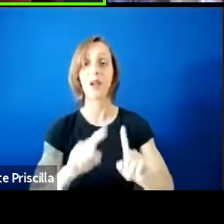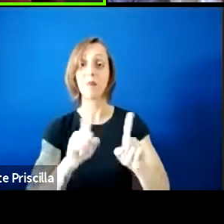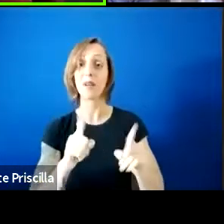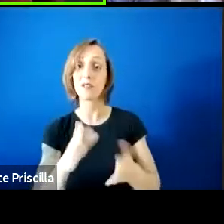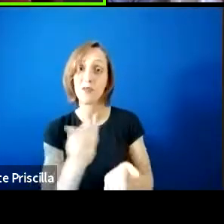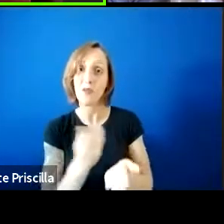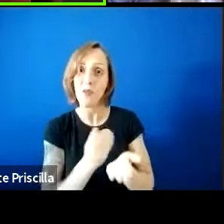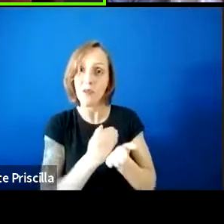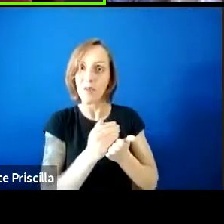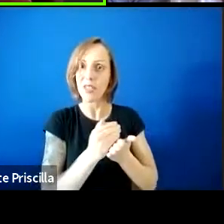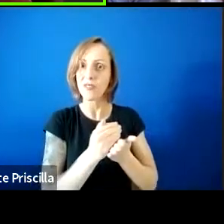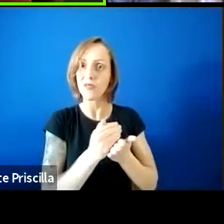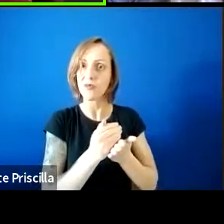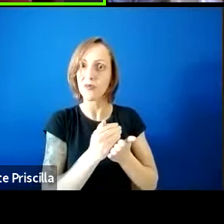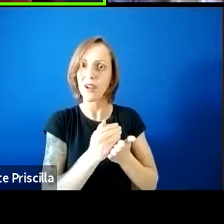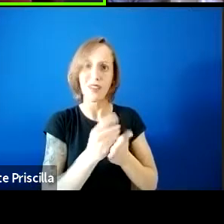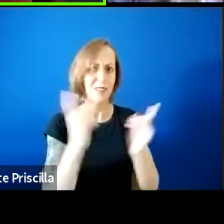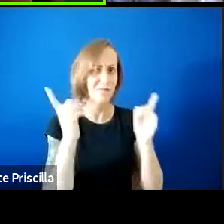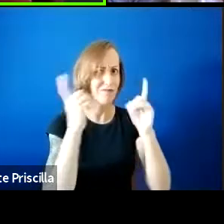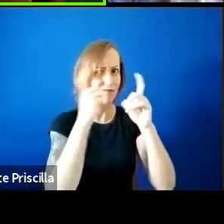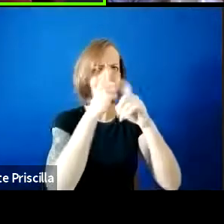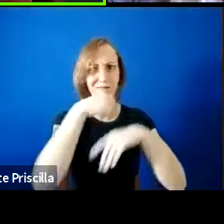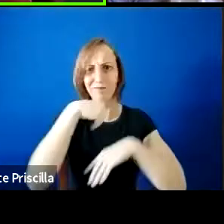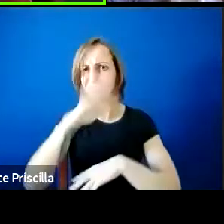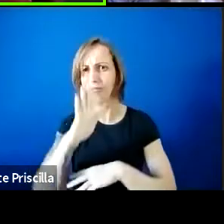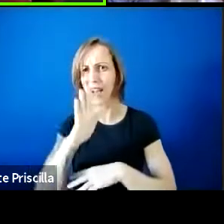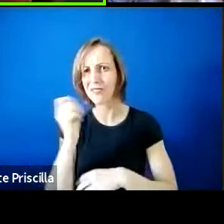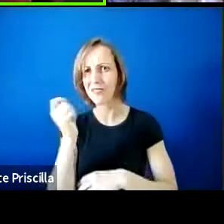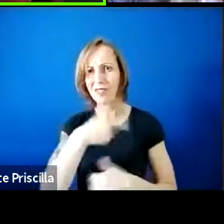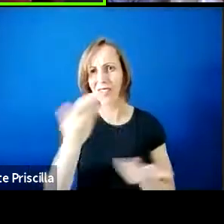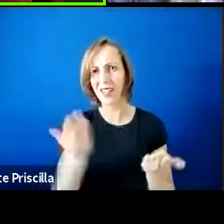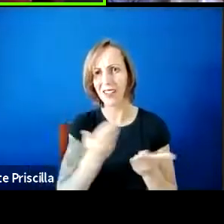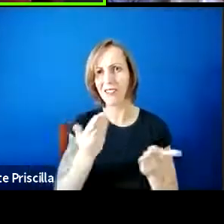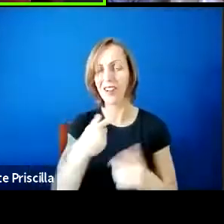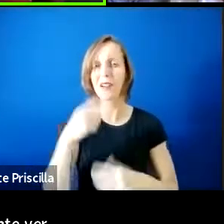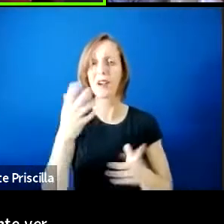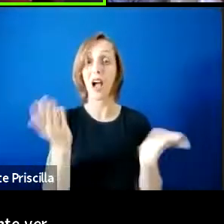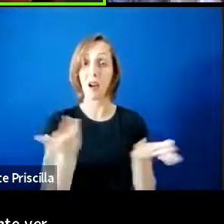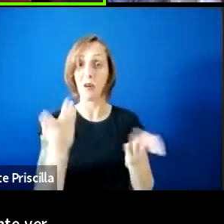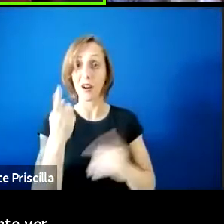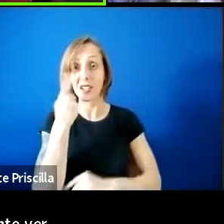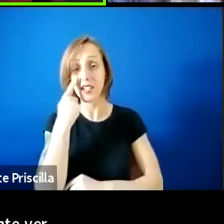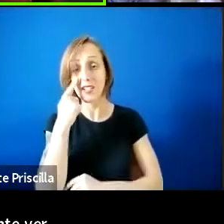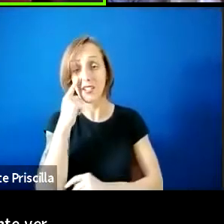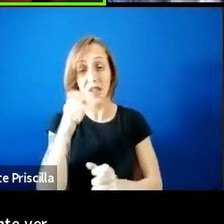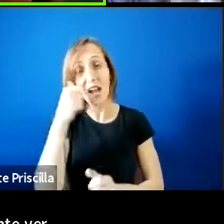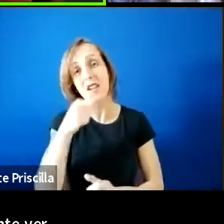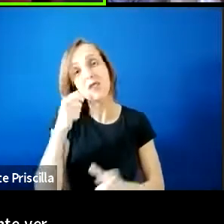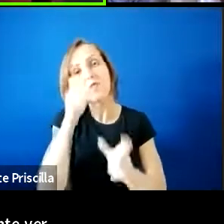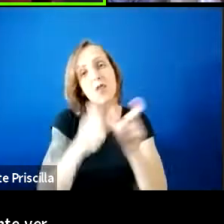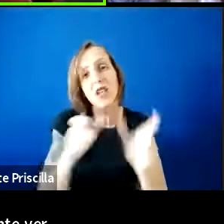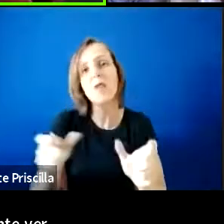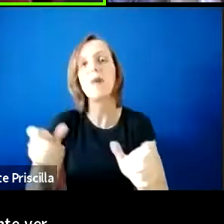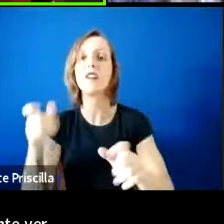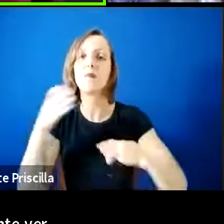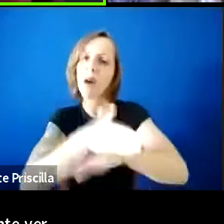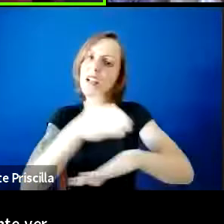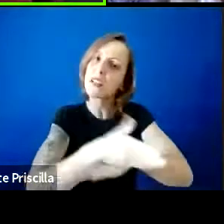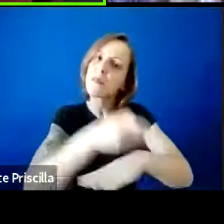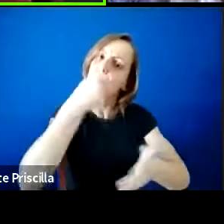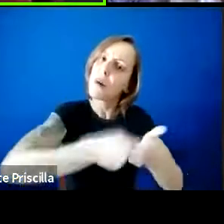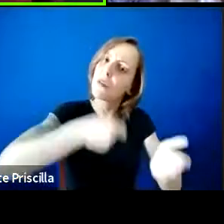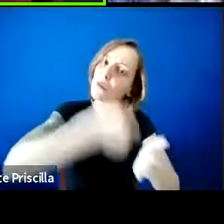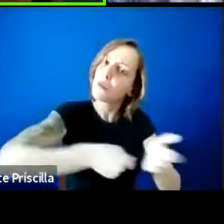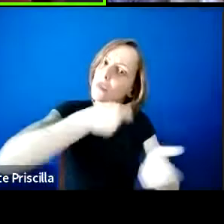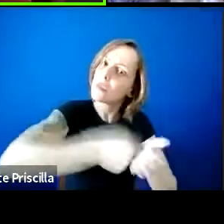difícil. Agora a gente vê a mulherada na luta, nos nossos acampamentos, nas nossas mobilizações, nas nossas marchas, as mulheres estão